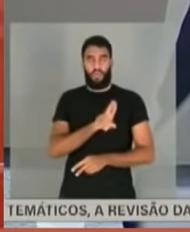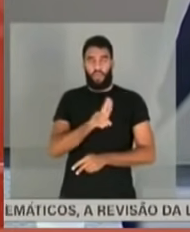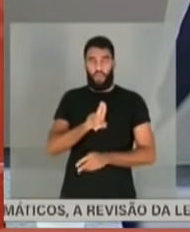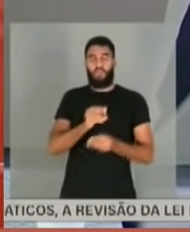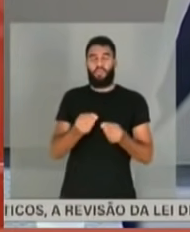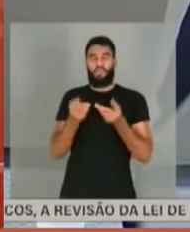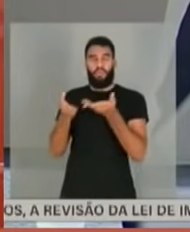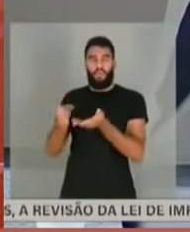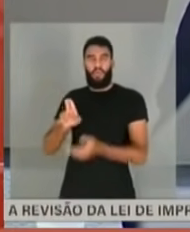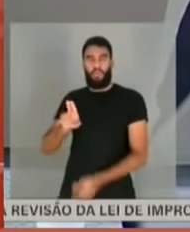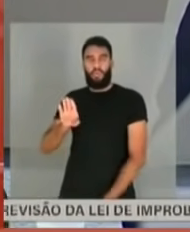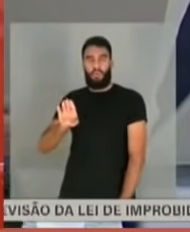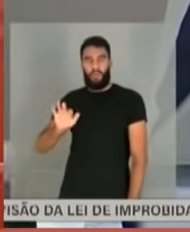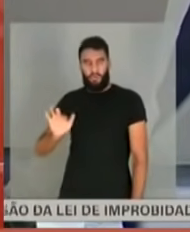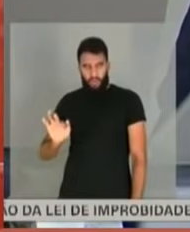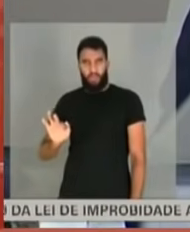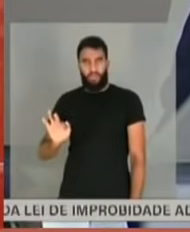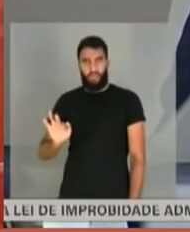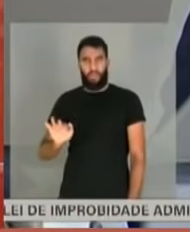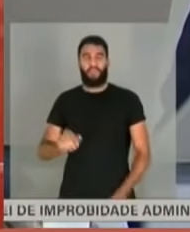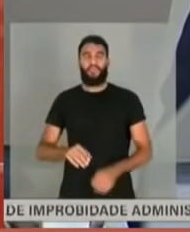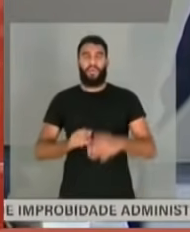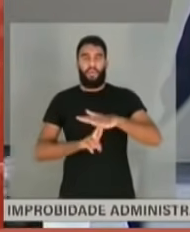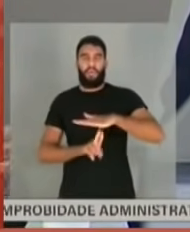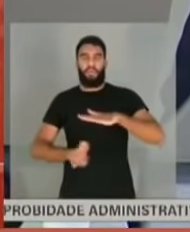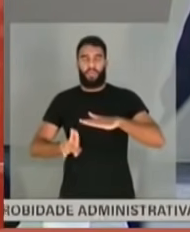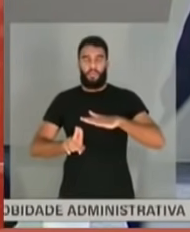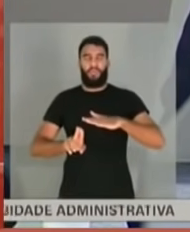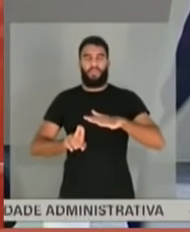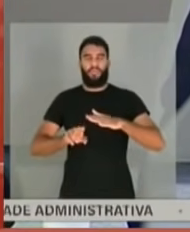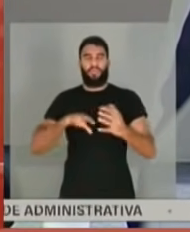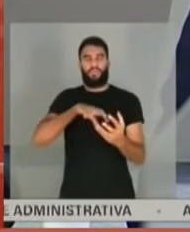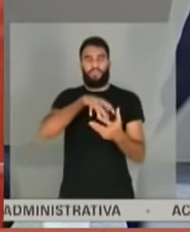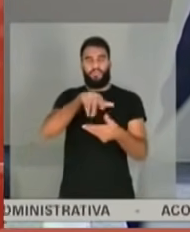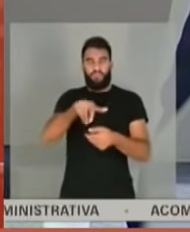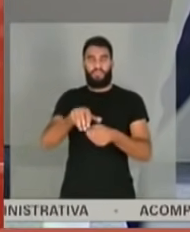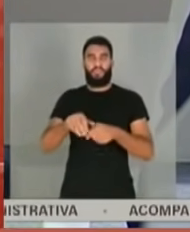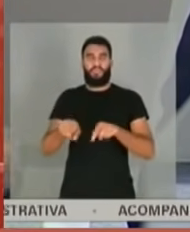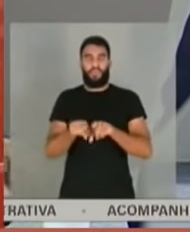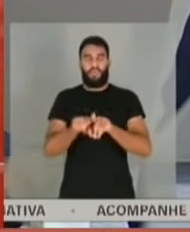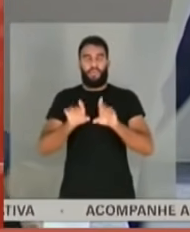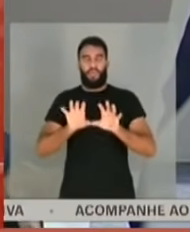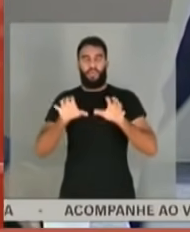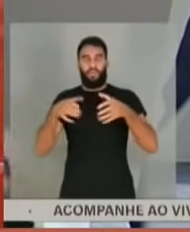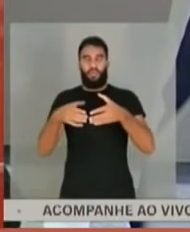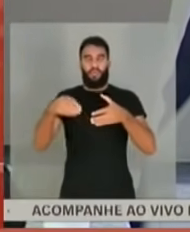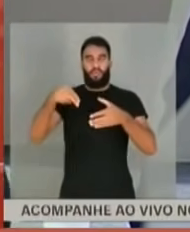pontinha de uma situação que está envolvendo cada vez mais